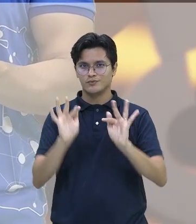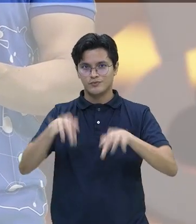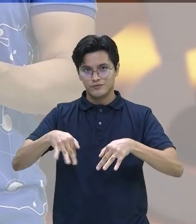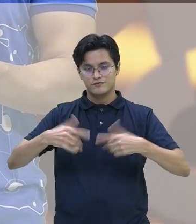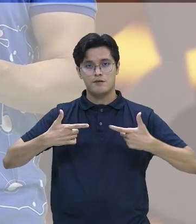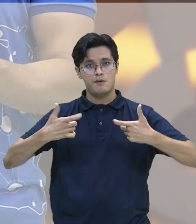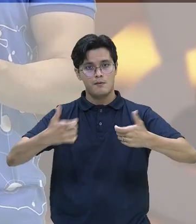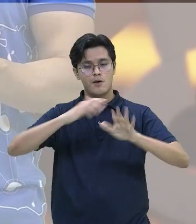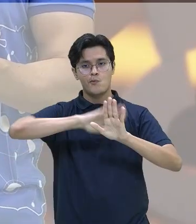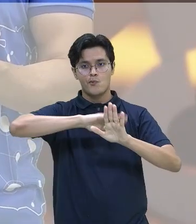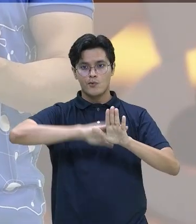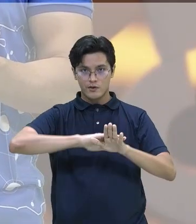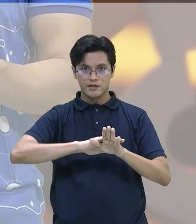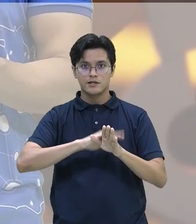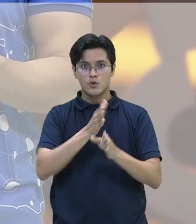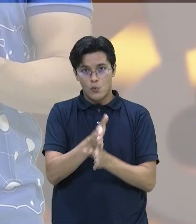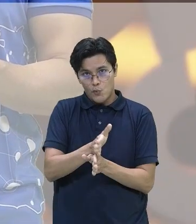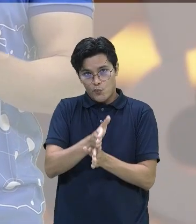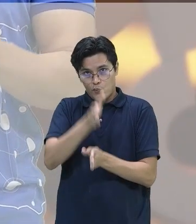de Berlim em